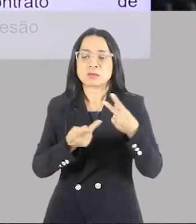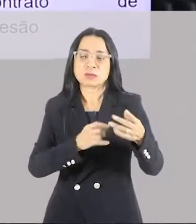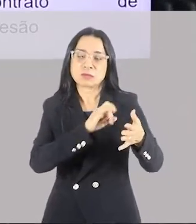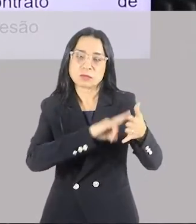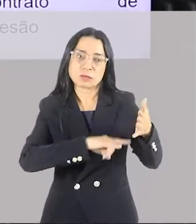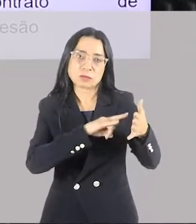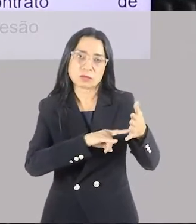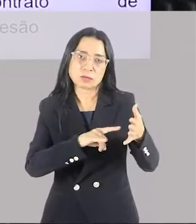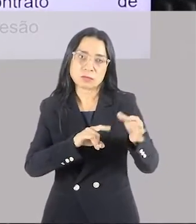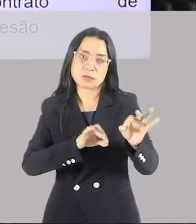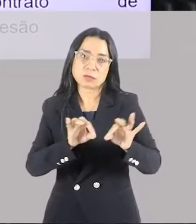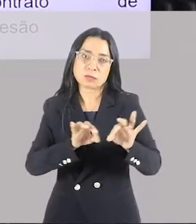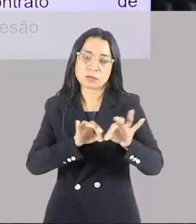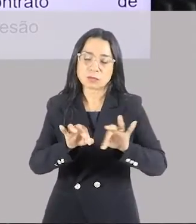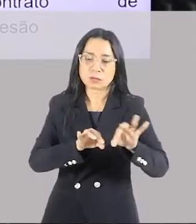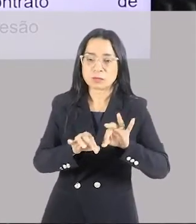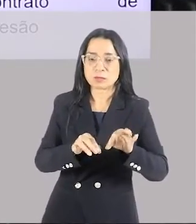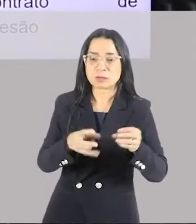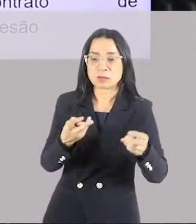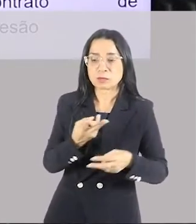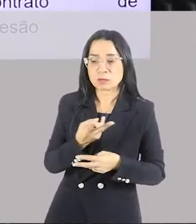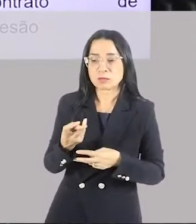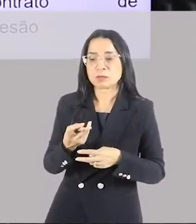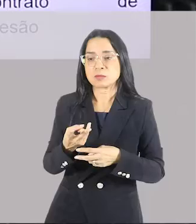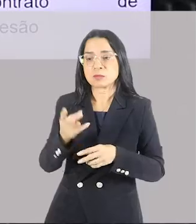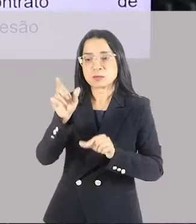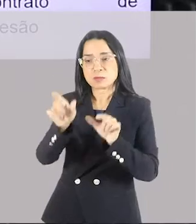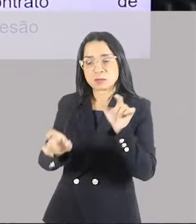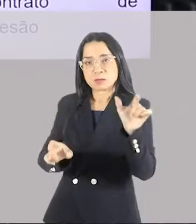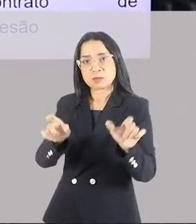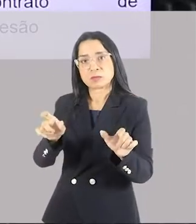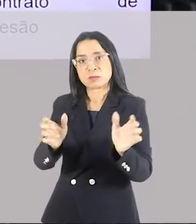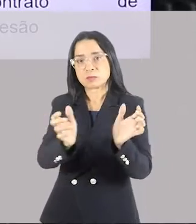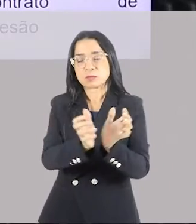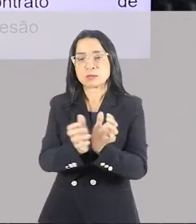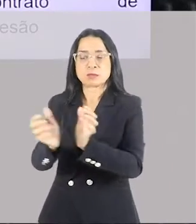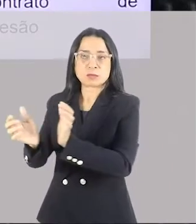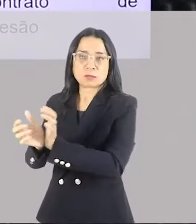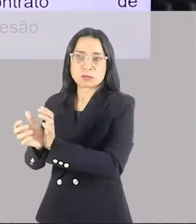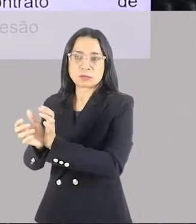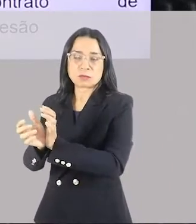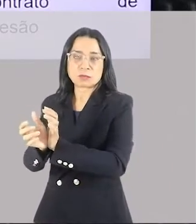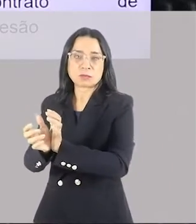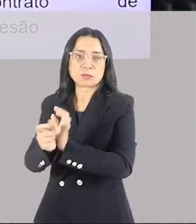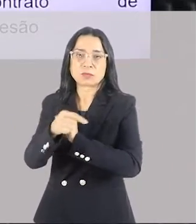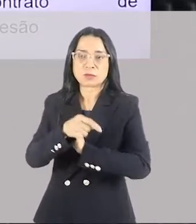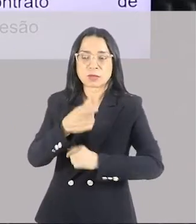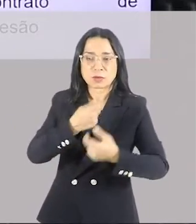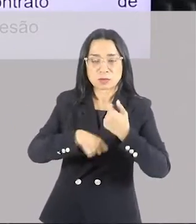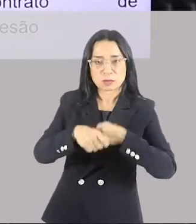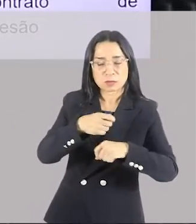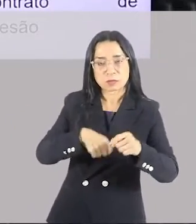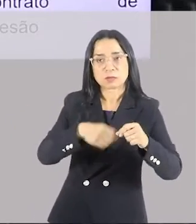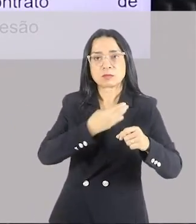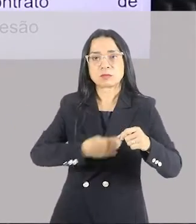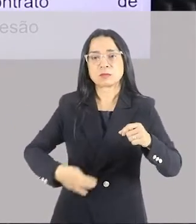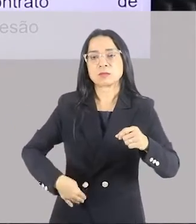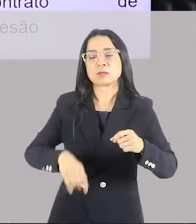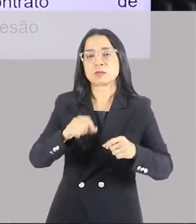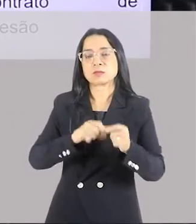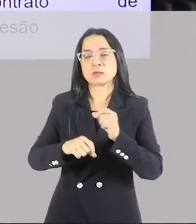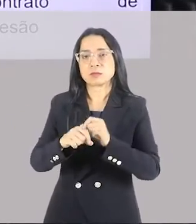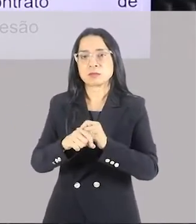construído com as duas partes. Eu falo de uma vontade negocial, em que concordam a administração pública sobre